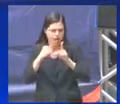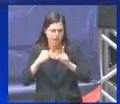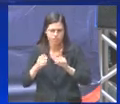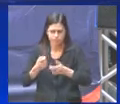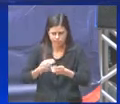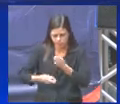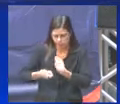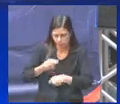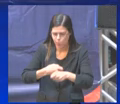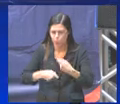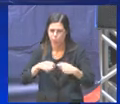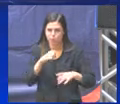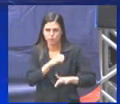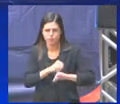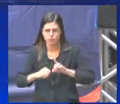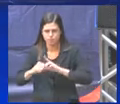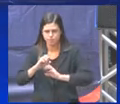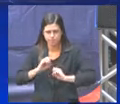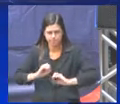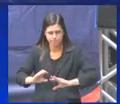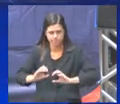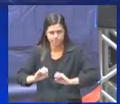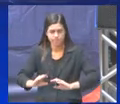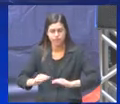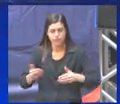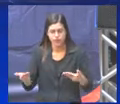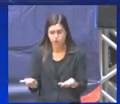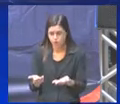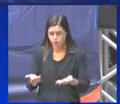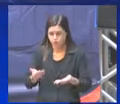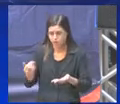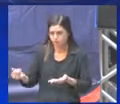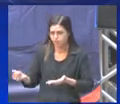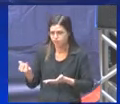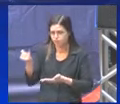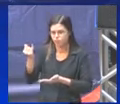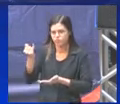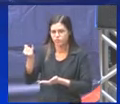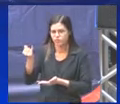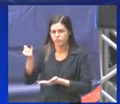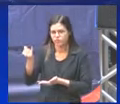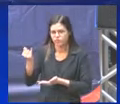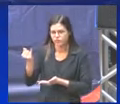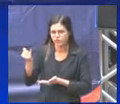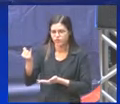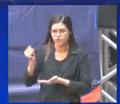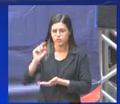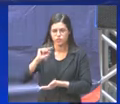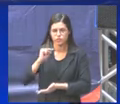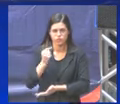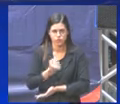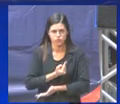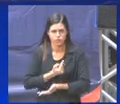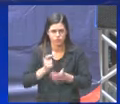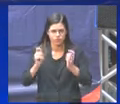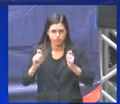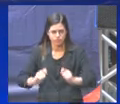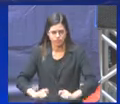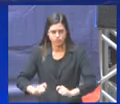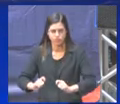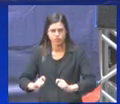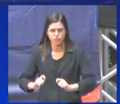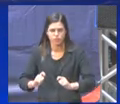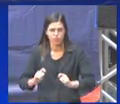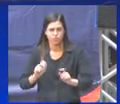econômica, social, educacional. Agora, é importante que nós possamos olhar